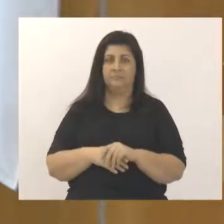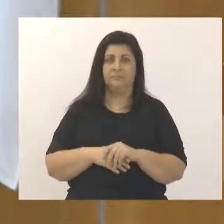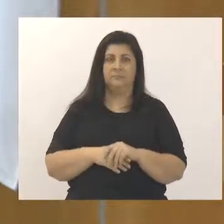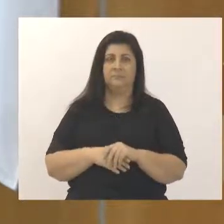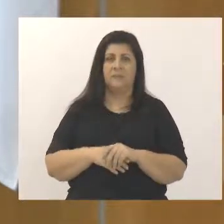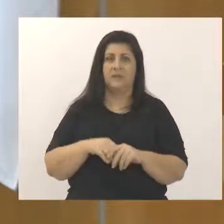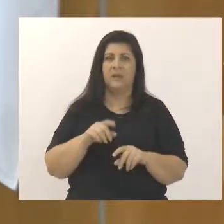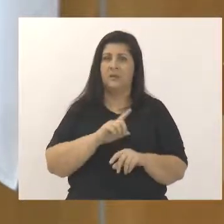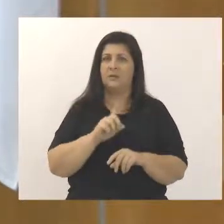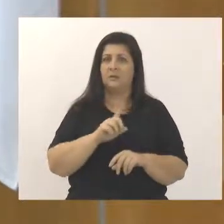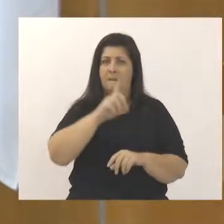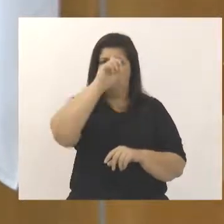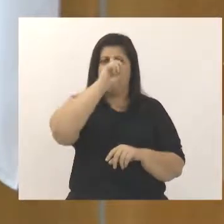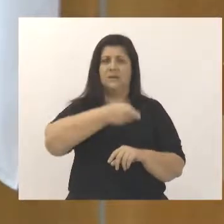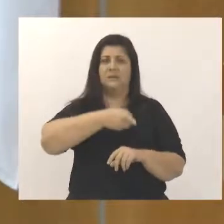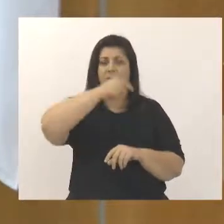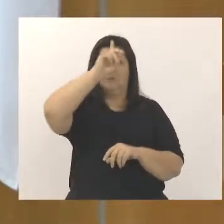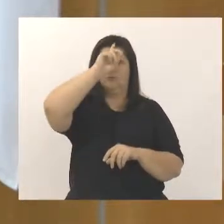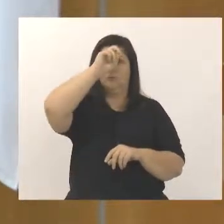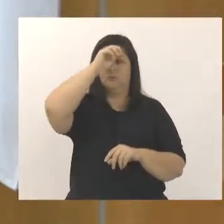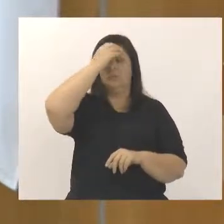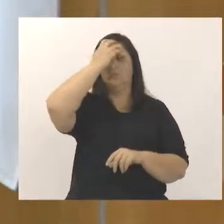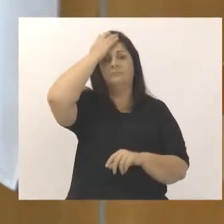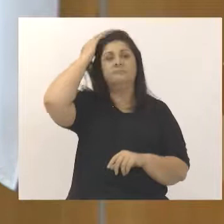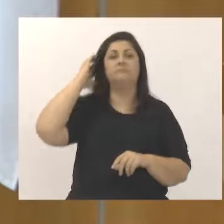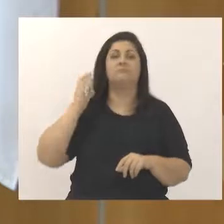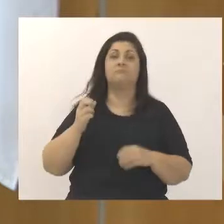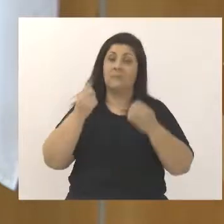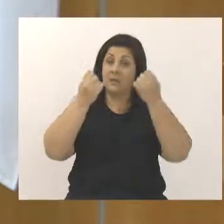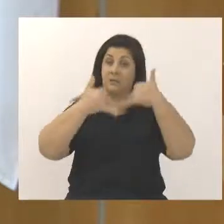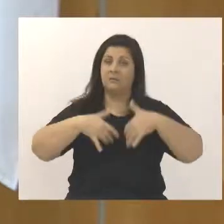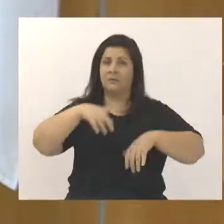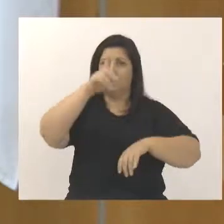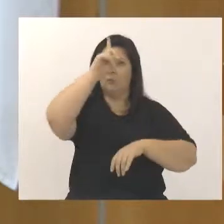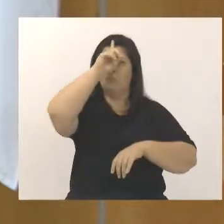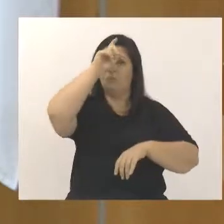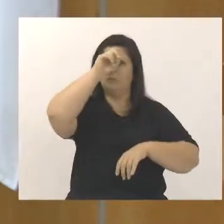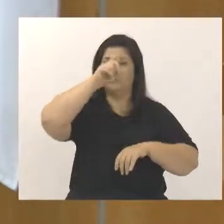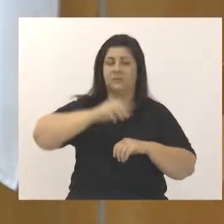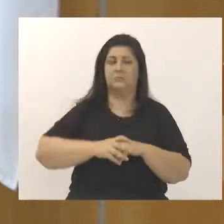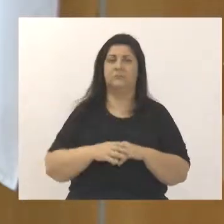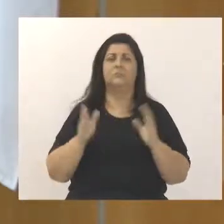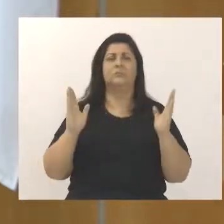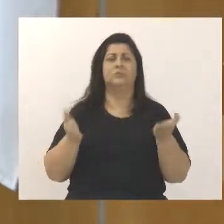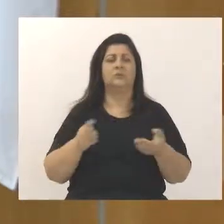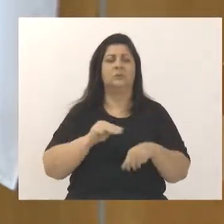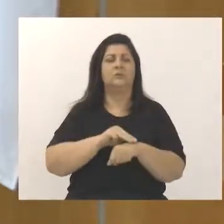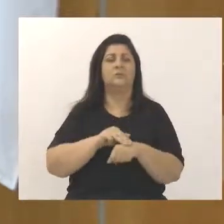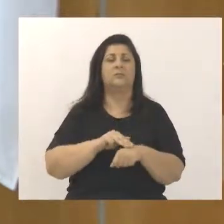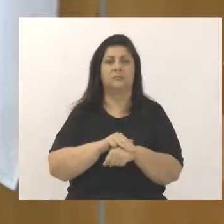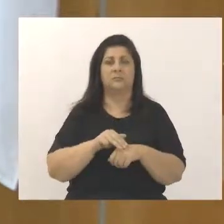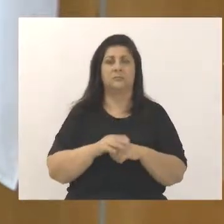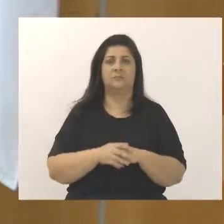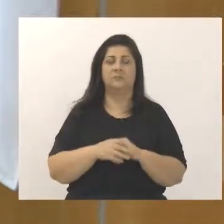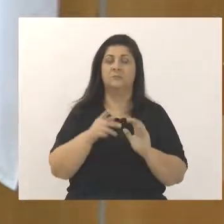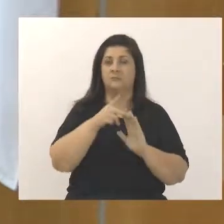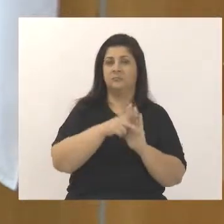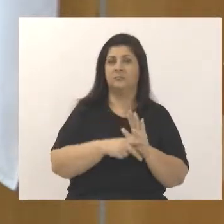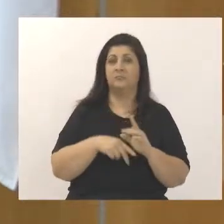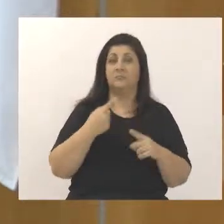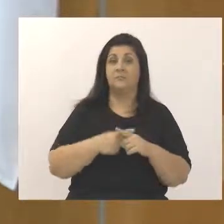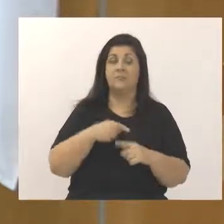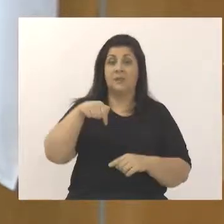uma imposição para os hospitais. E falando em hospitais, aqui nós conversamos várias vezes sobre o projeto, porque